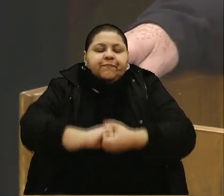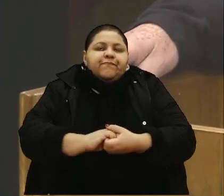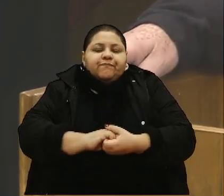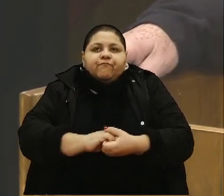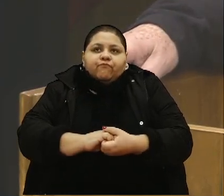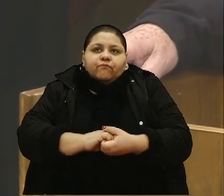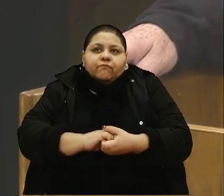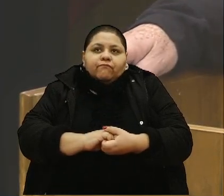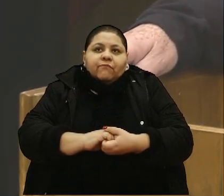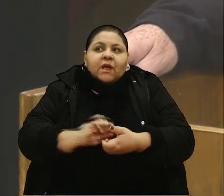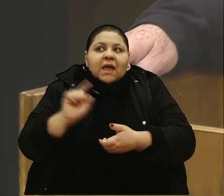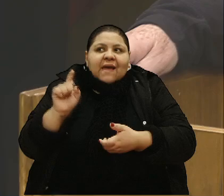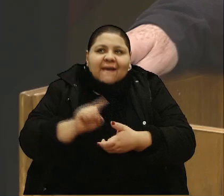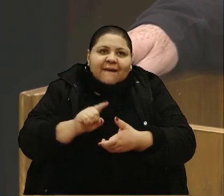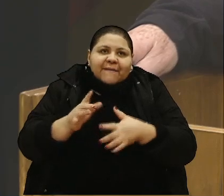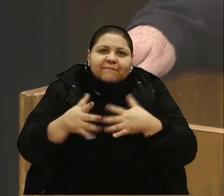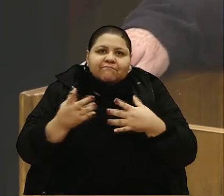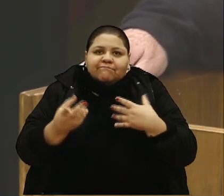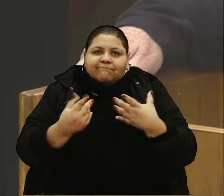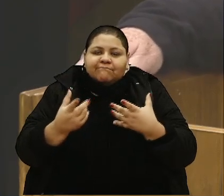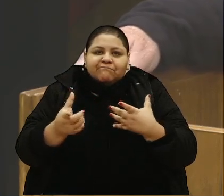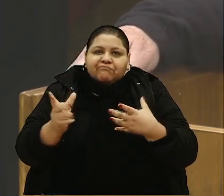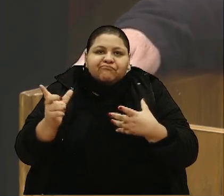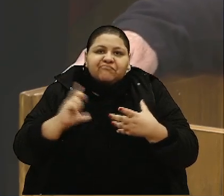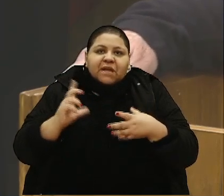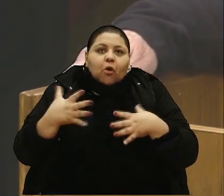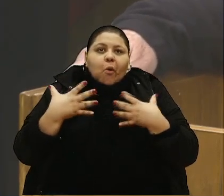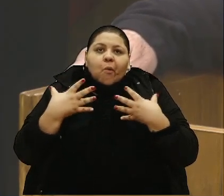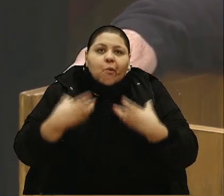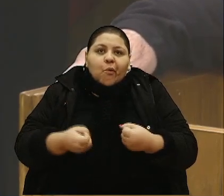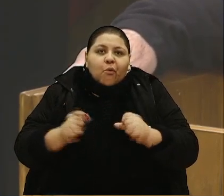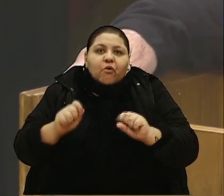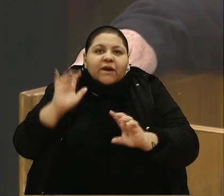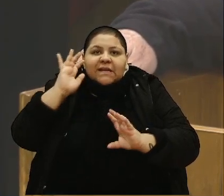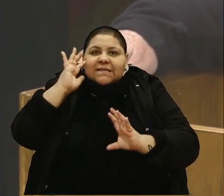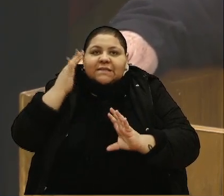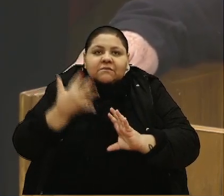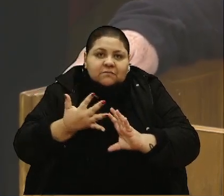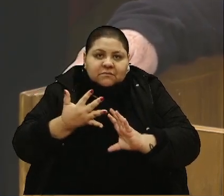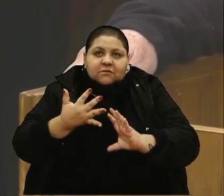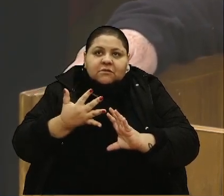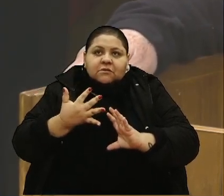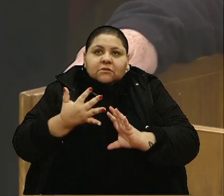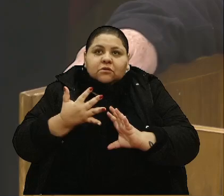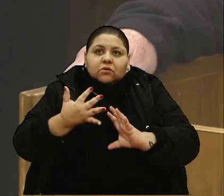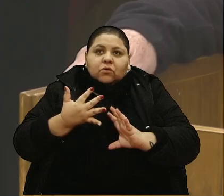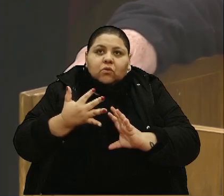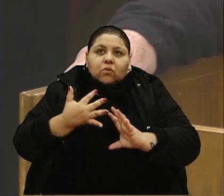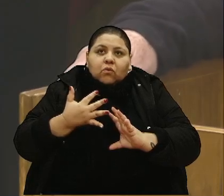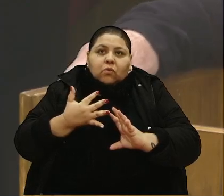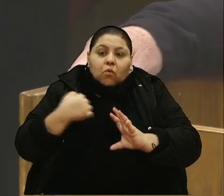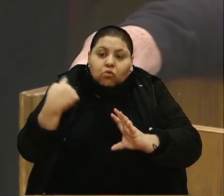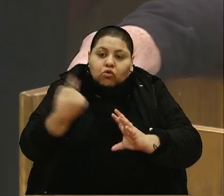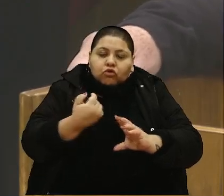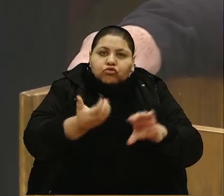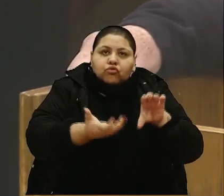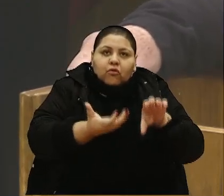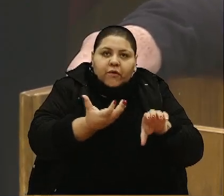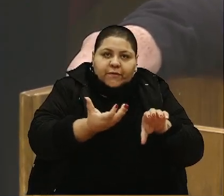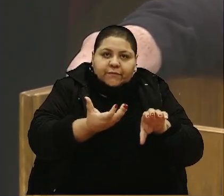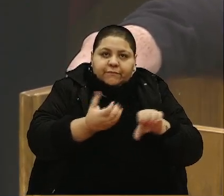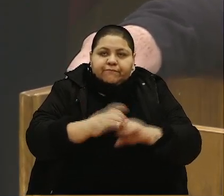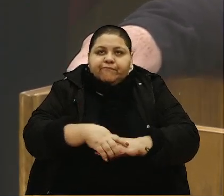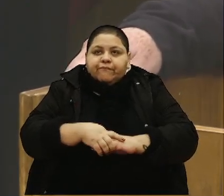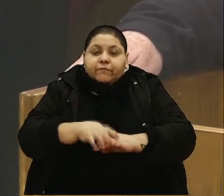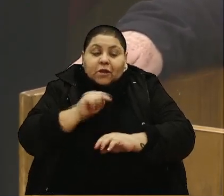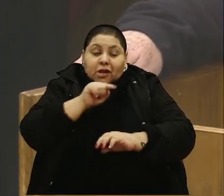É simplesmente inadmissível o que está acontecendo com o nosso Congresso. O